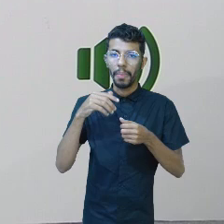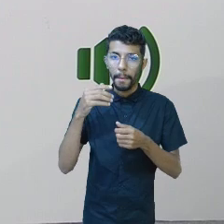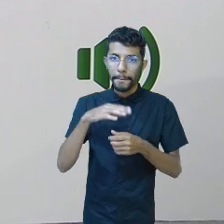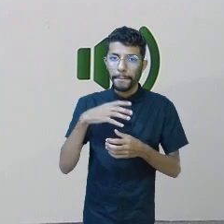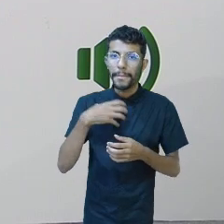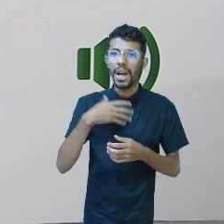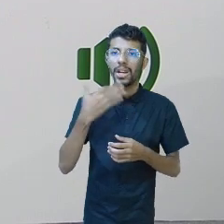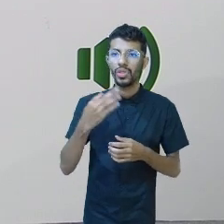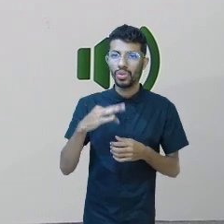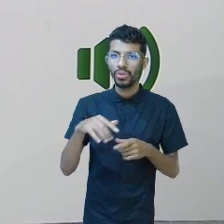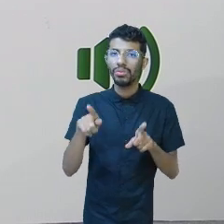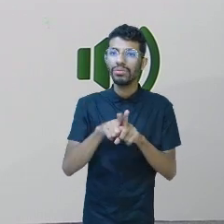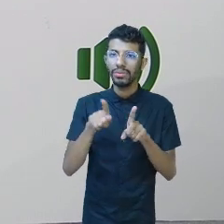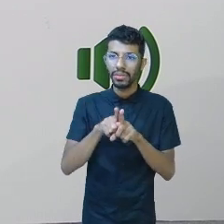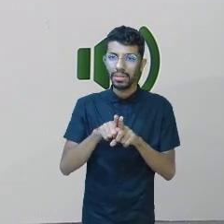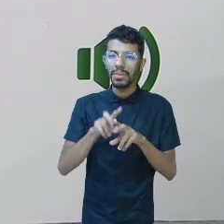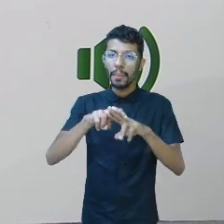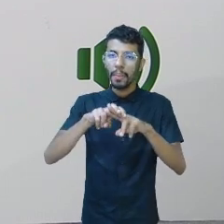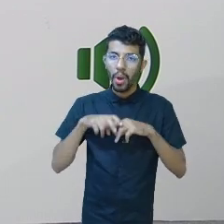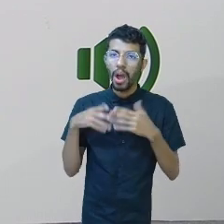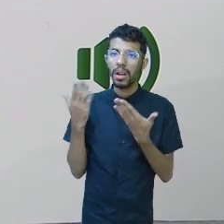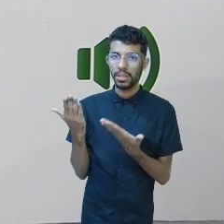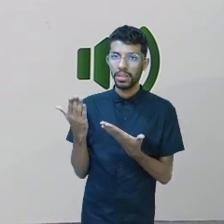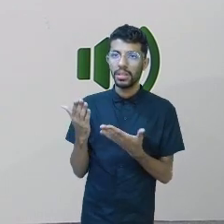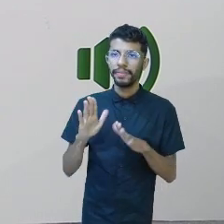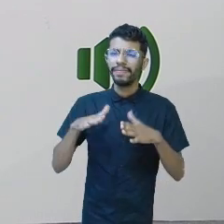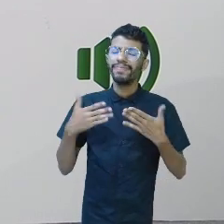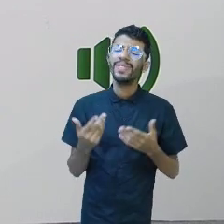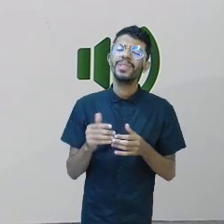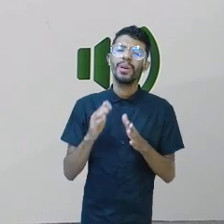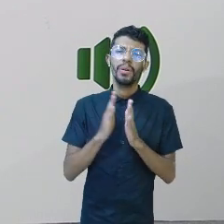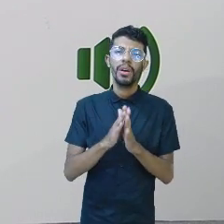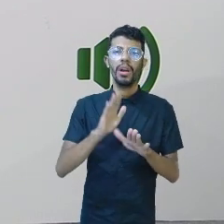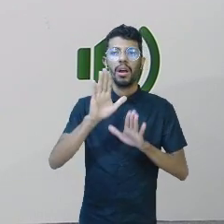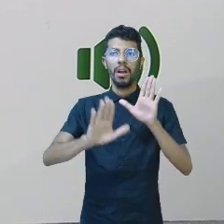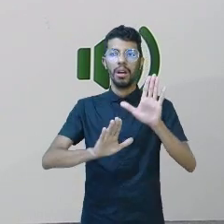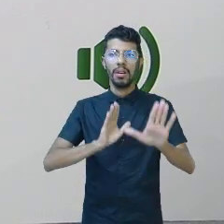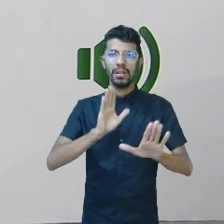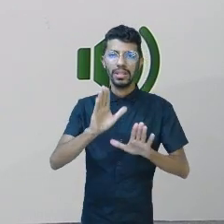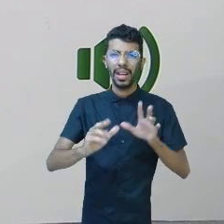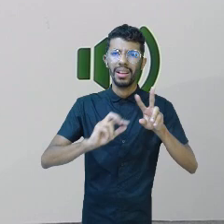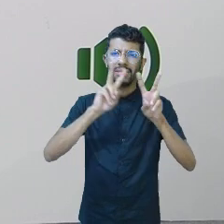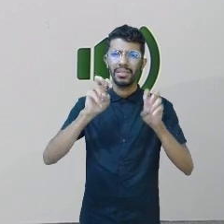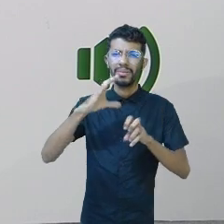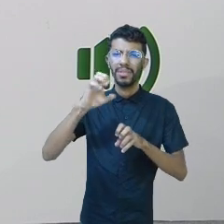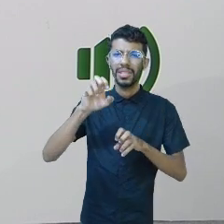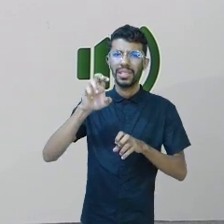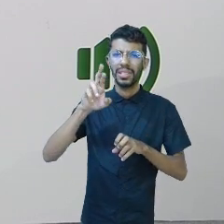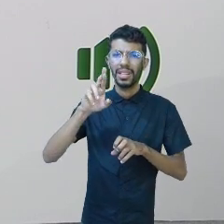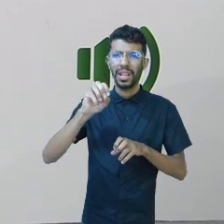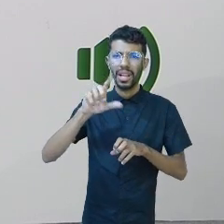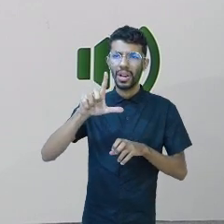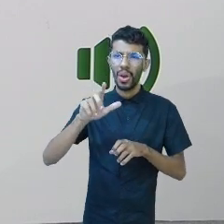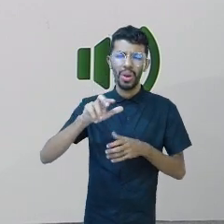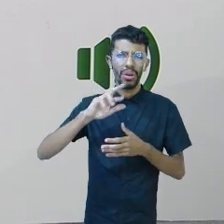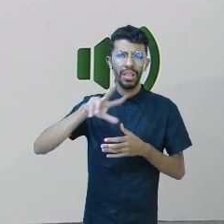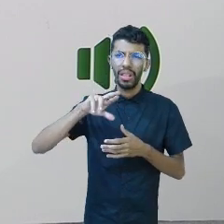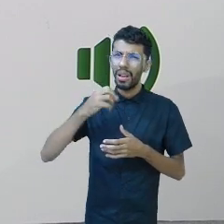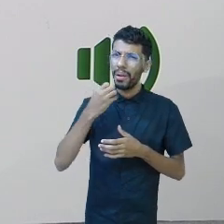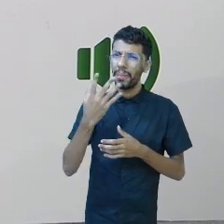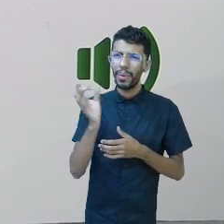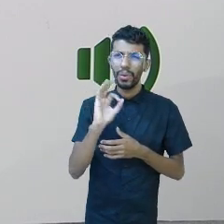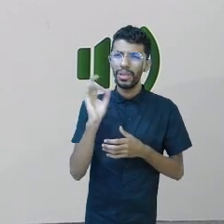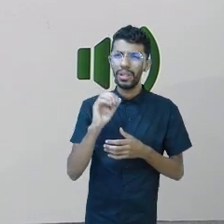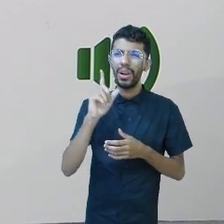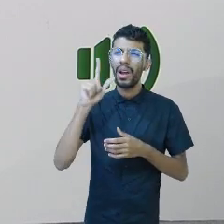machucados mesmo, até mesmo degolados por causa disso. Então, tenham cuidado com esse negócio de cerol, tá? Cerol não é brincadeira, acaba